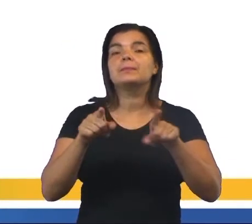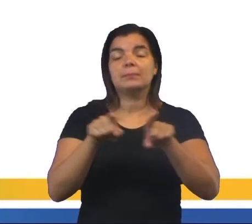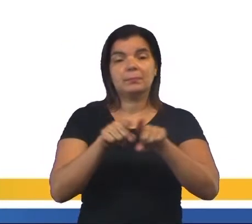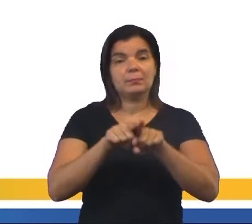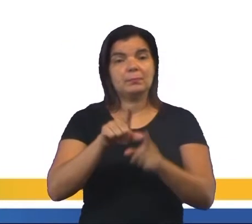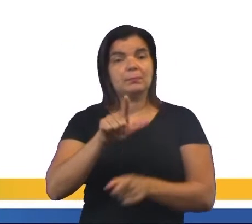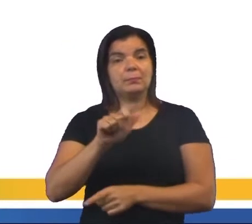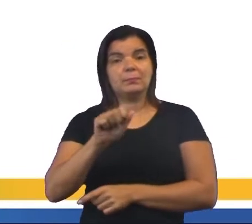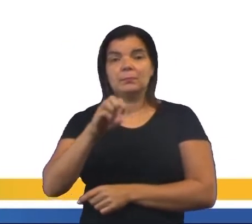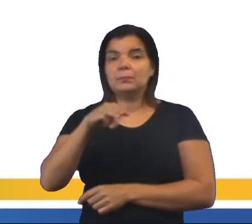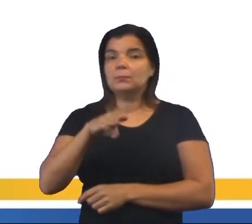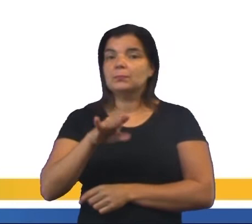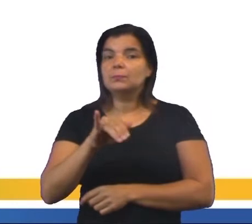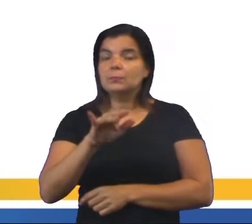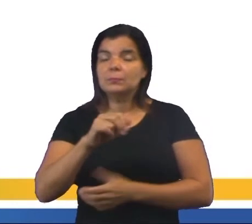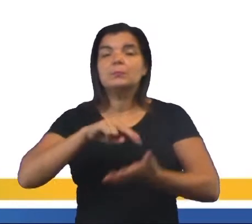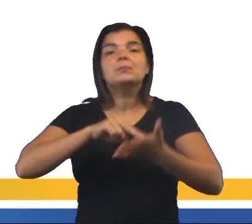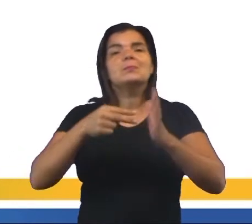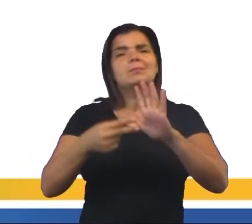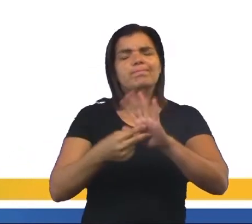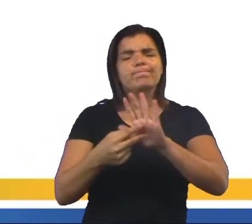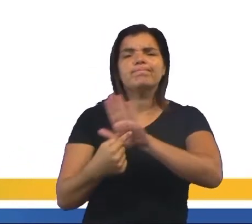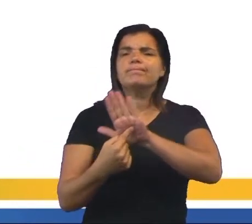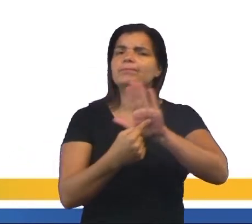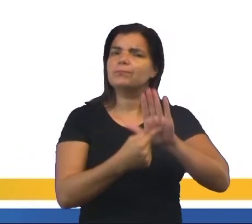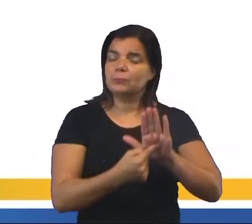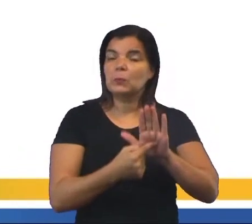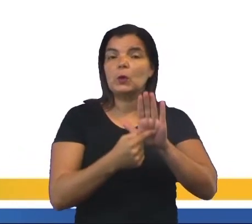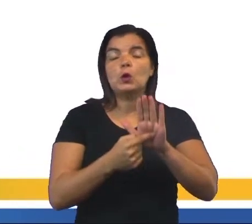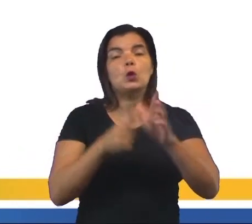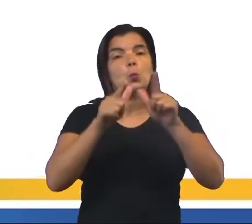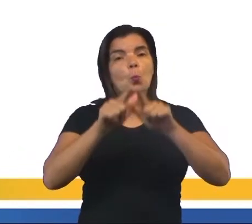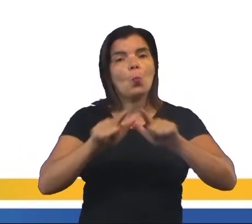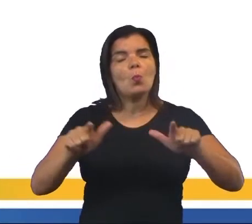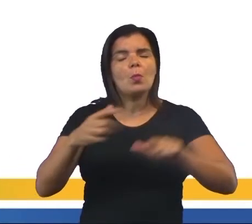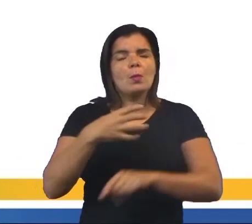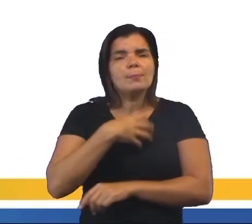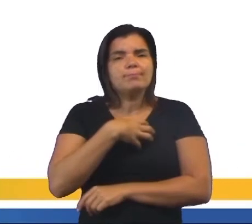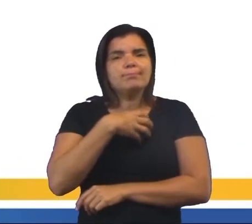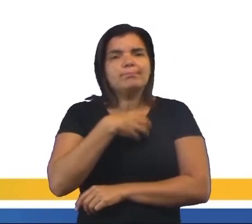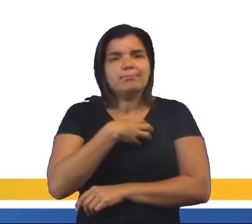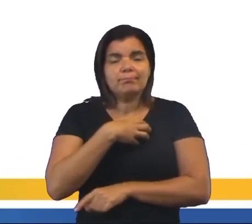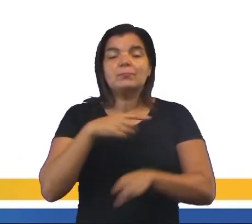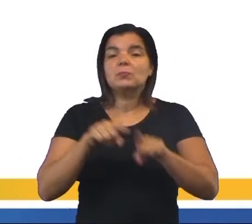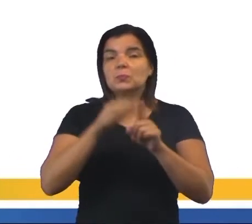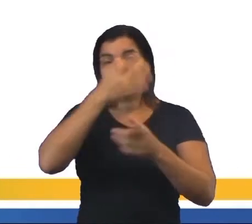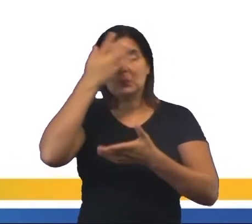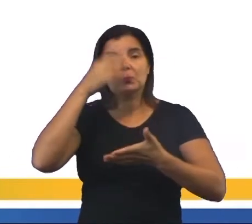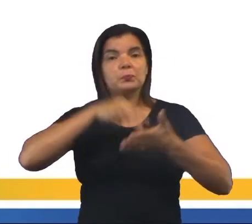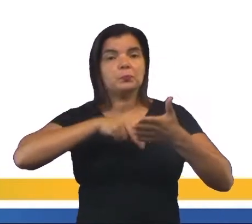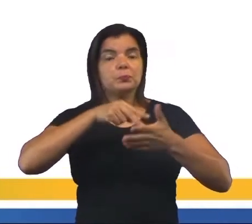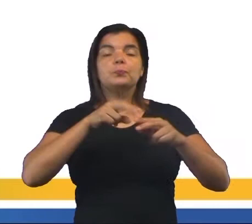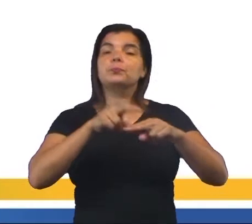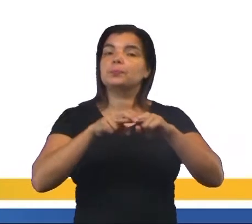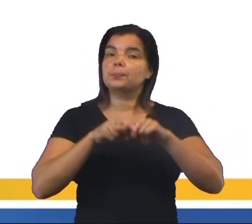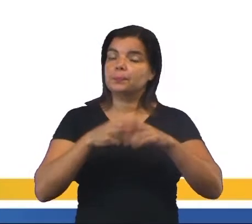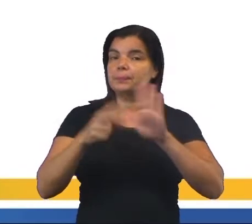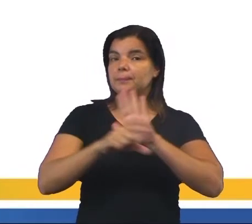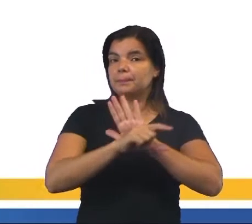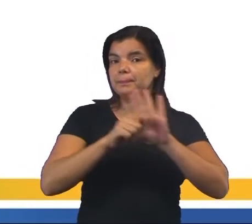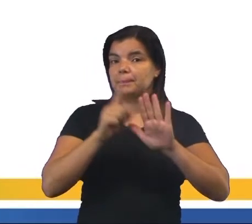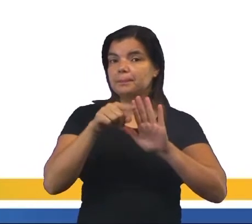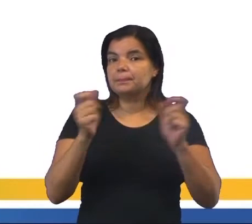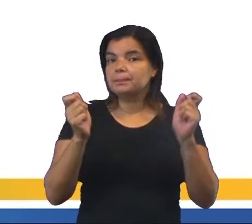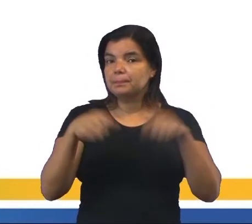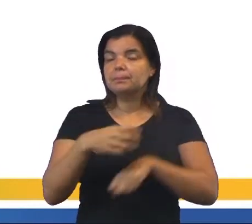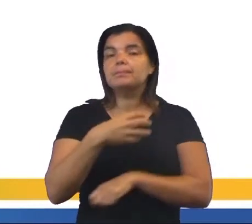elas transmitem essa sensação, essas sensações, emoções, sentimentos no leitor. Por este trecho, é